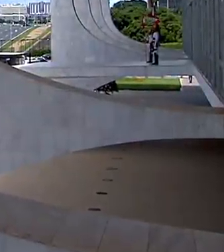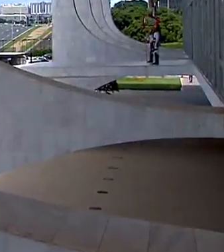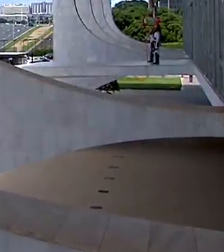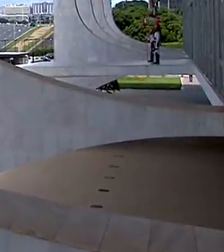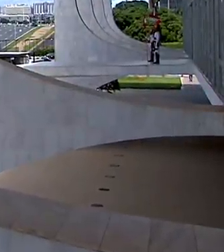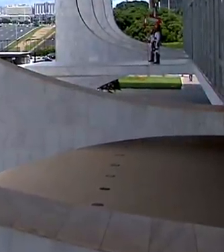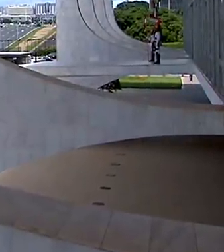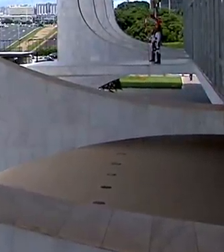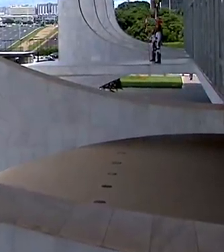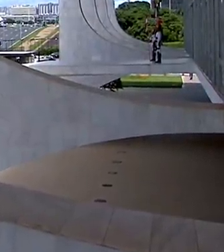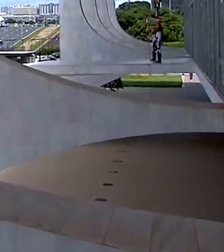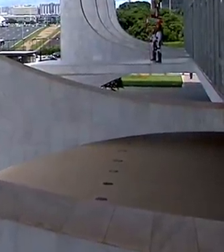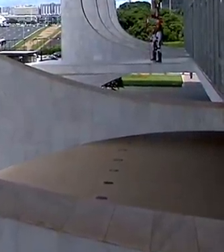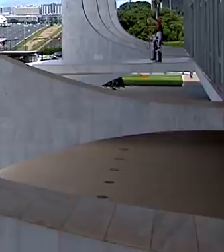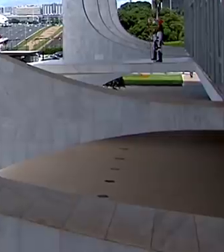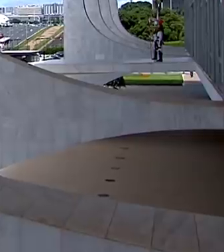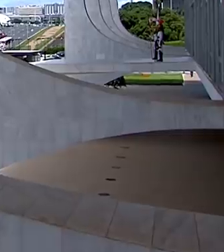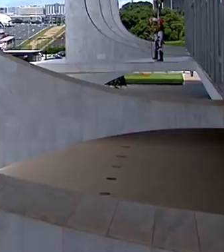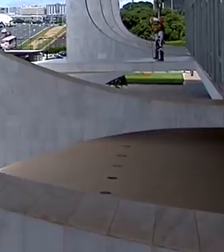Tchau.